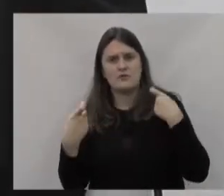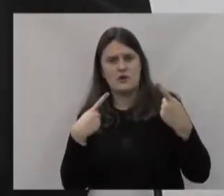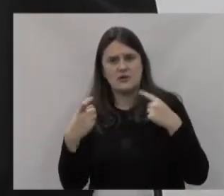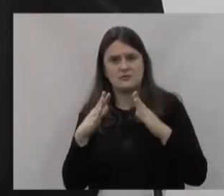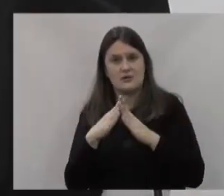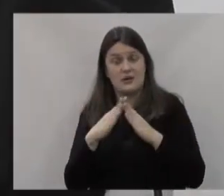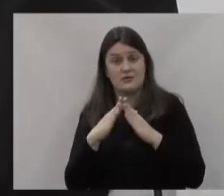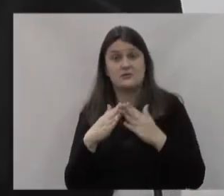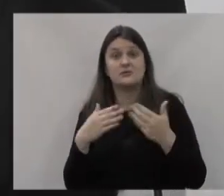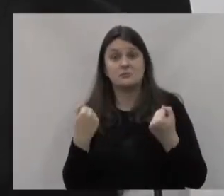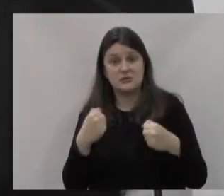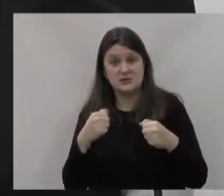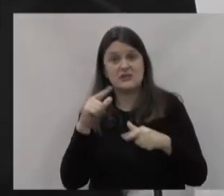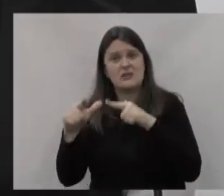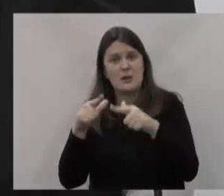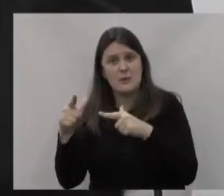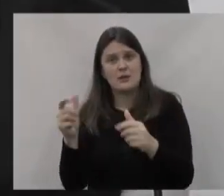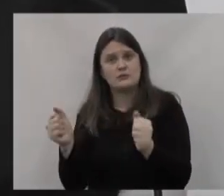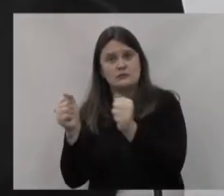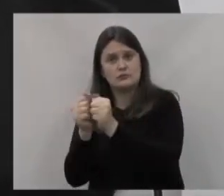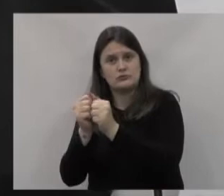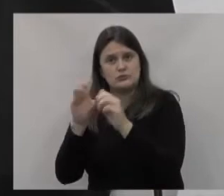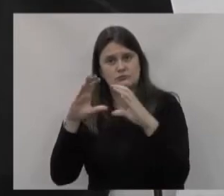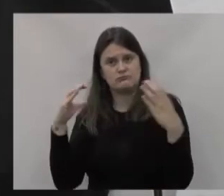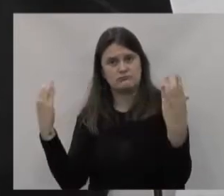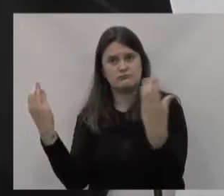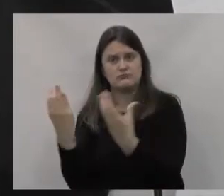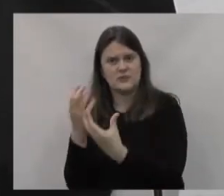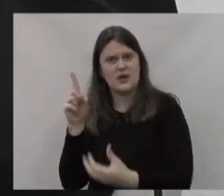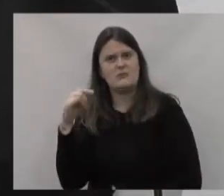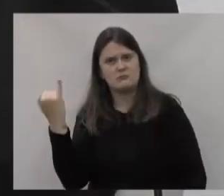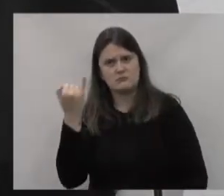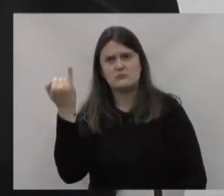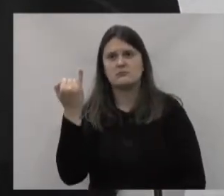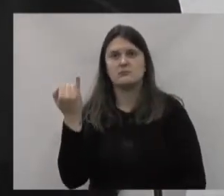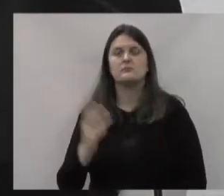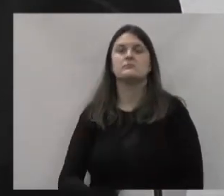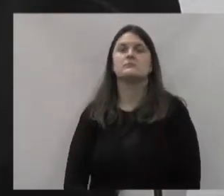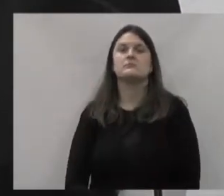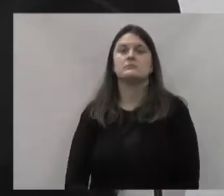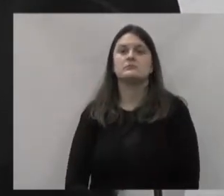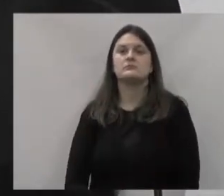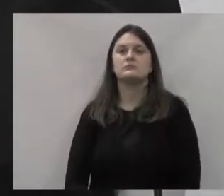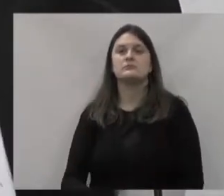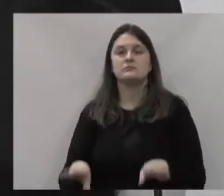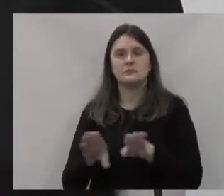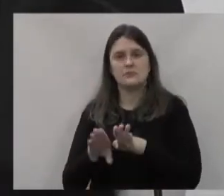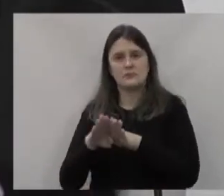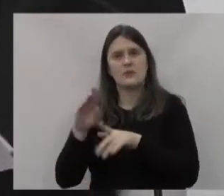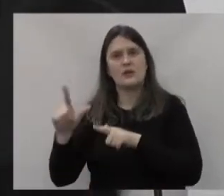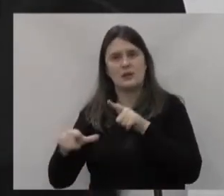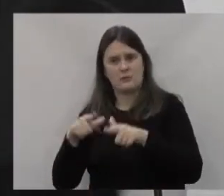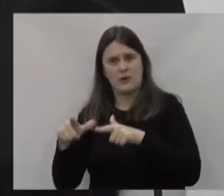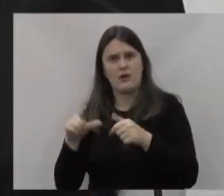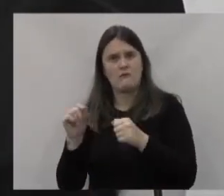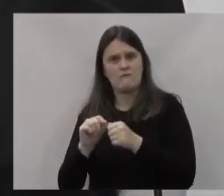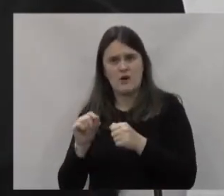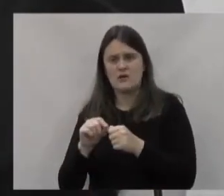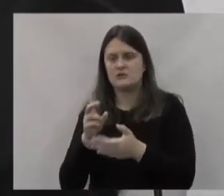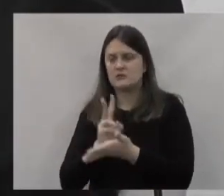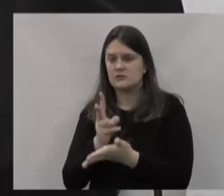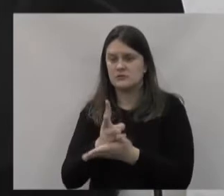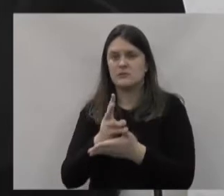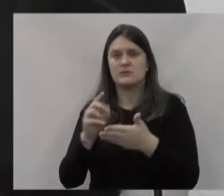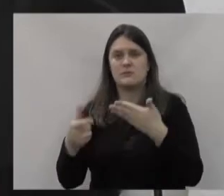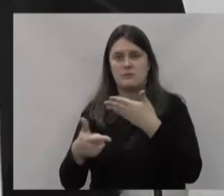comunidade são de mera importância, são fantásticas. Né? Outro tipo de trabalho também bem realizado